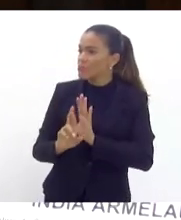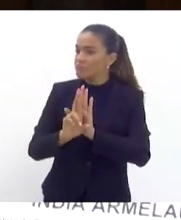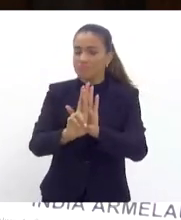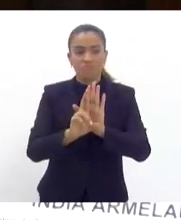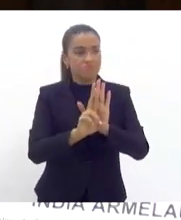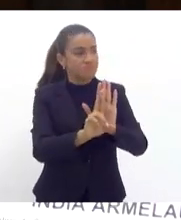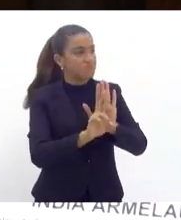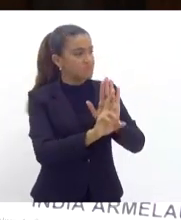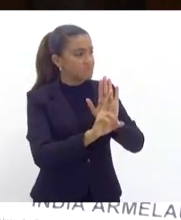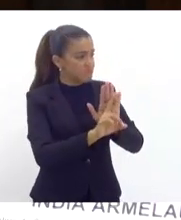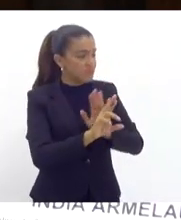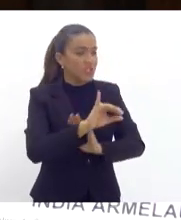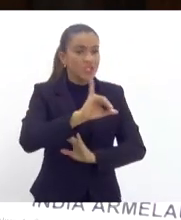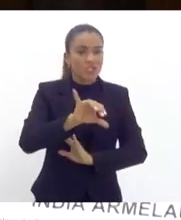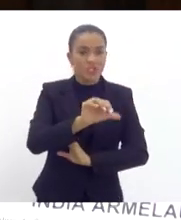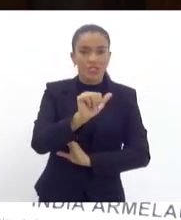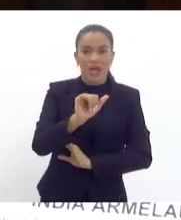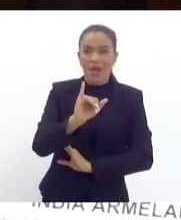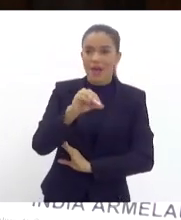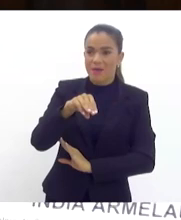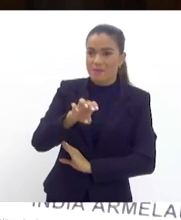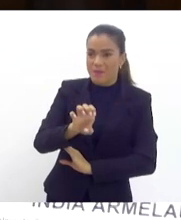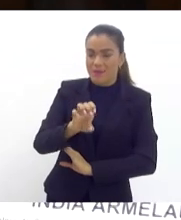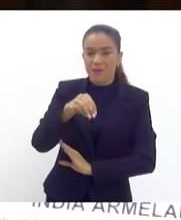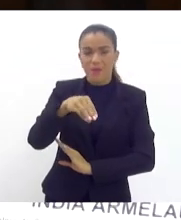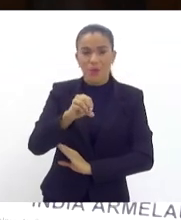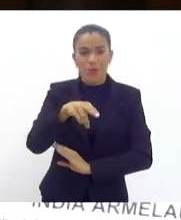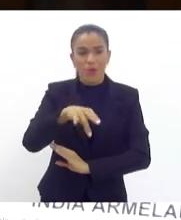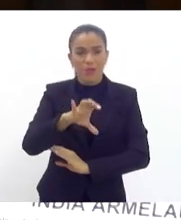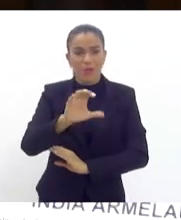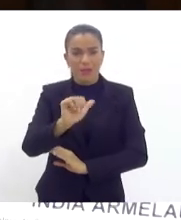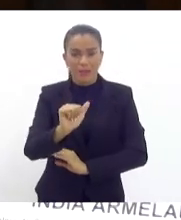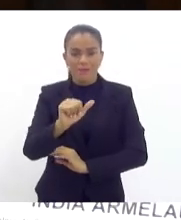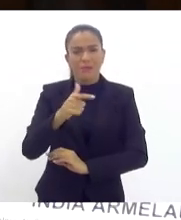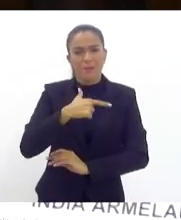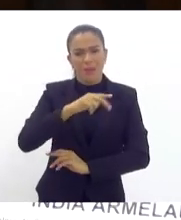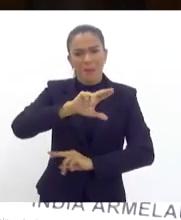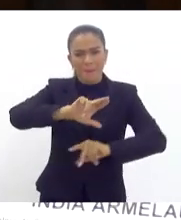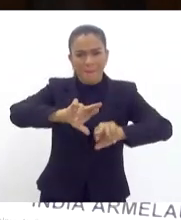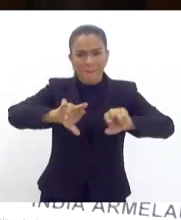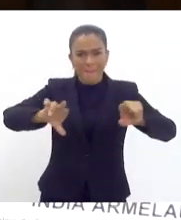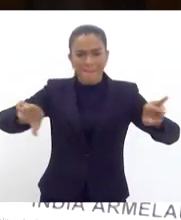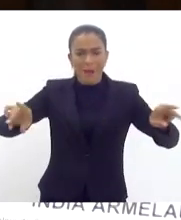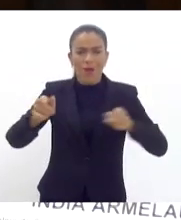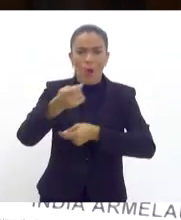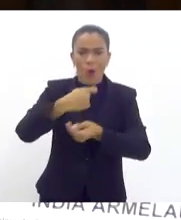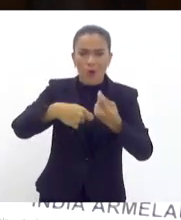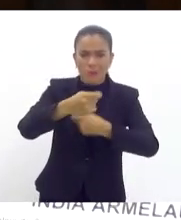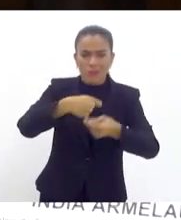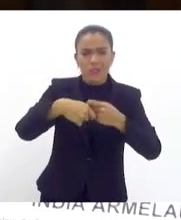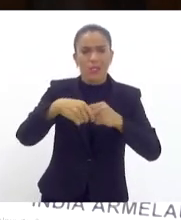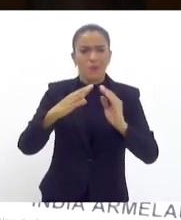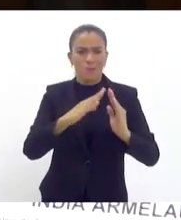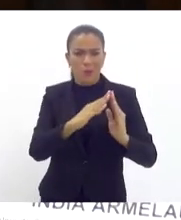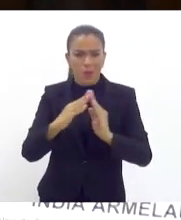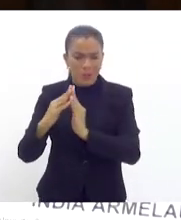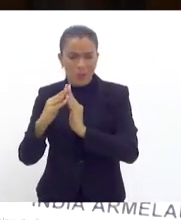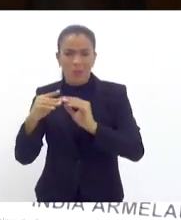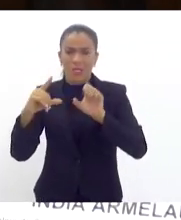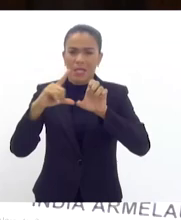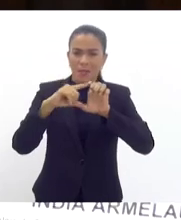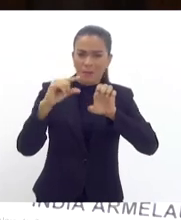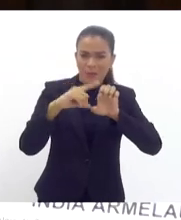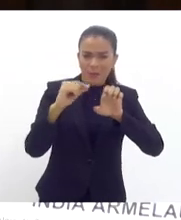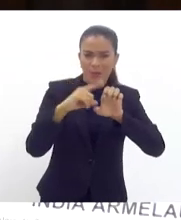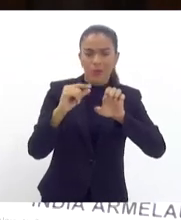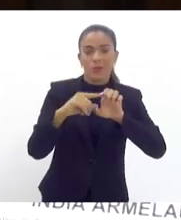através do Jaime da Mônica que tava aqui até agora além de outros Comerciantes moradores empreendedores da